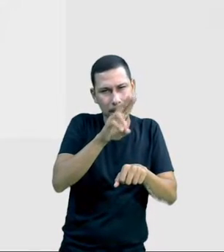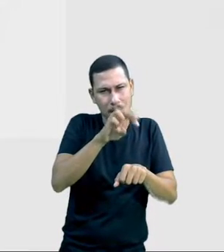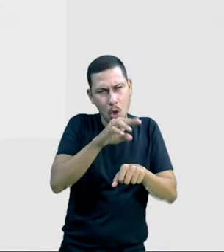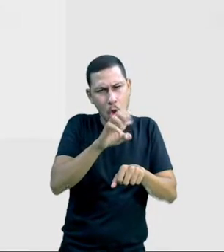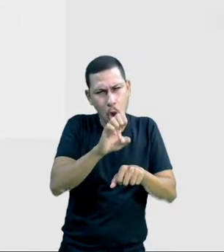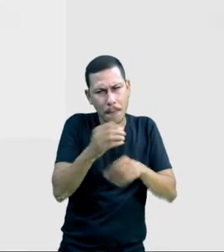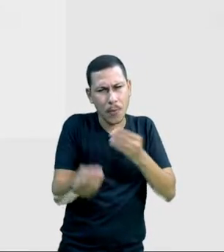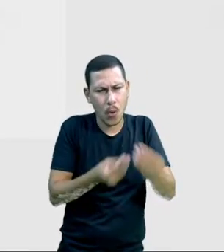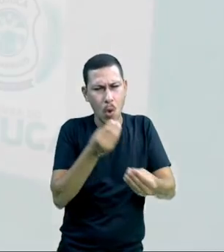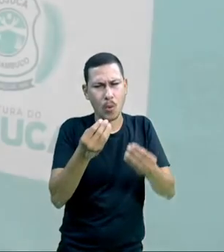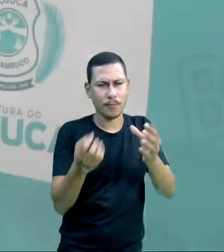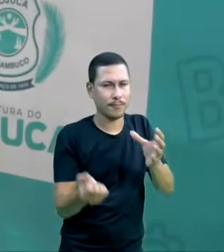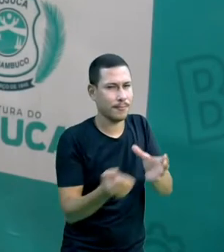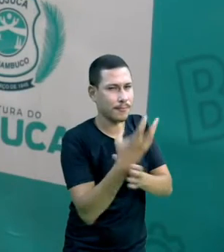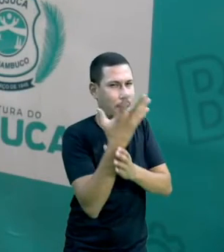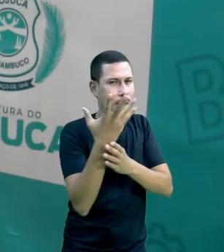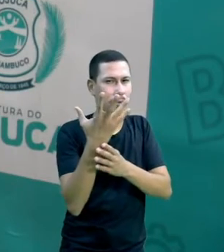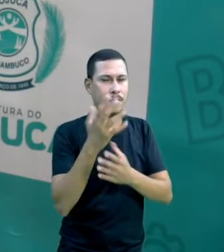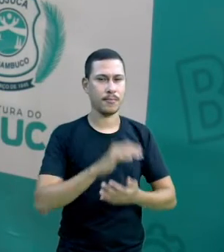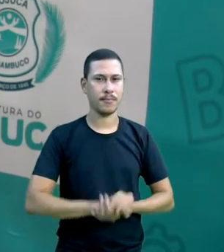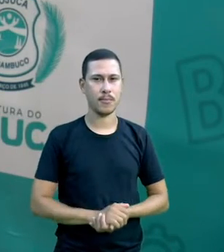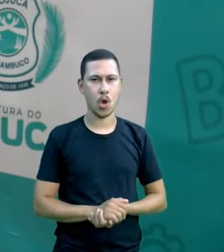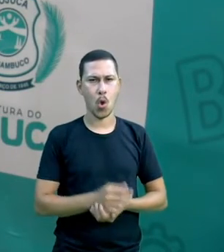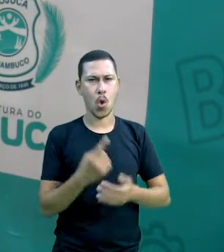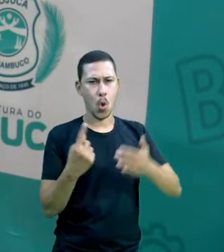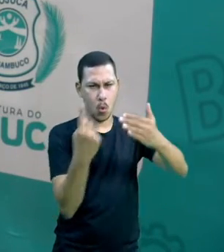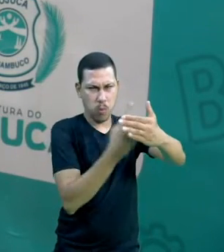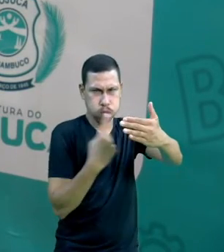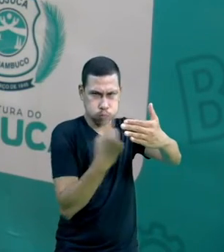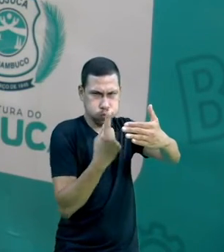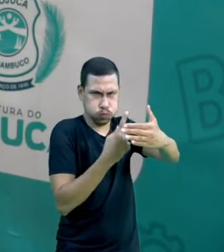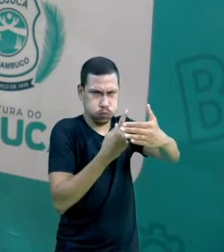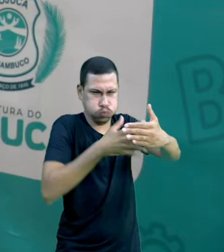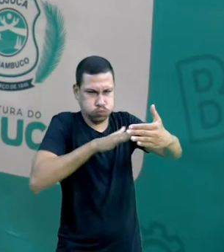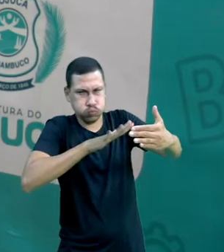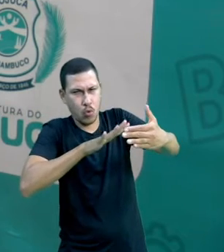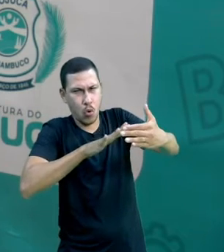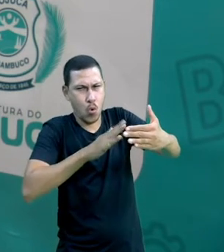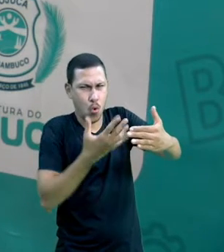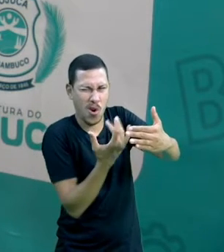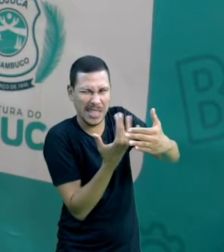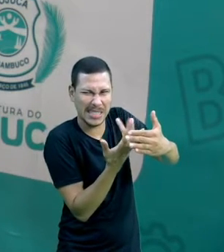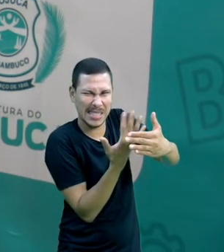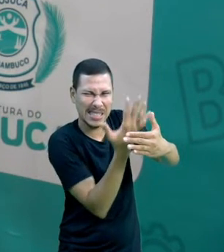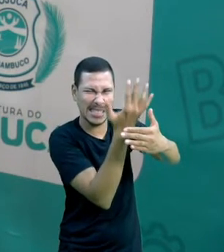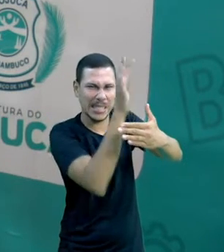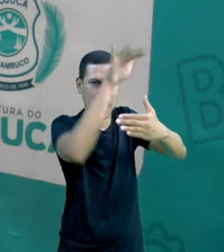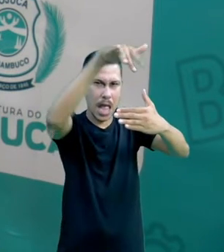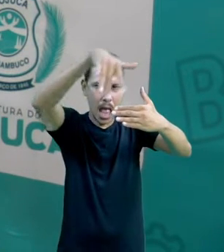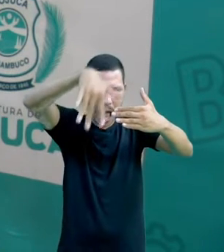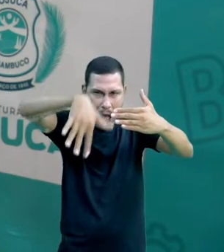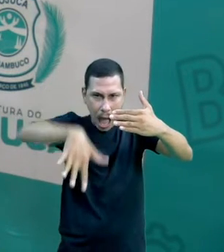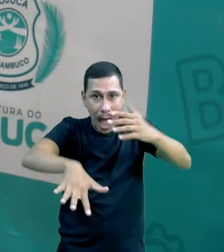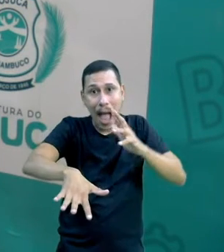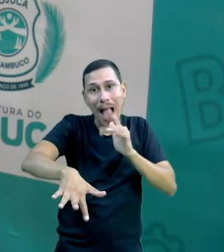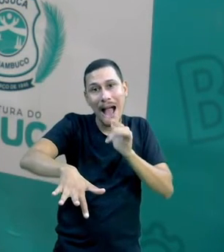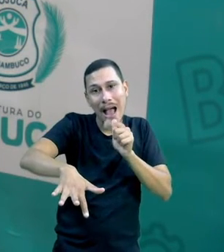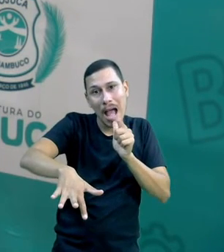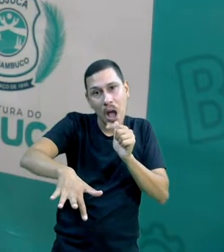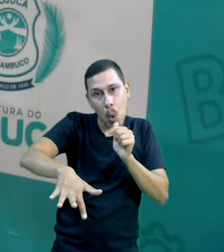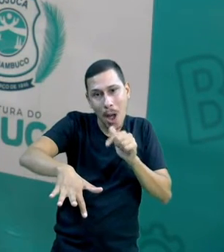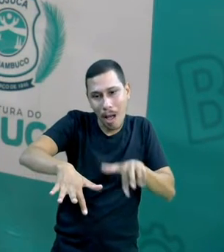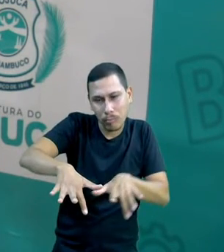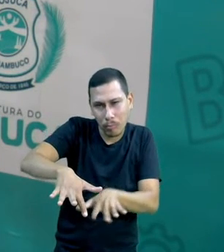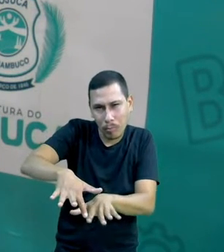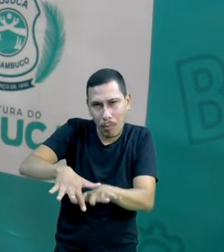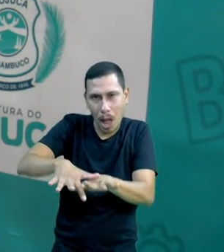Como é que se forma a pedra pome? A lava desce e entra em contato com a água. E quando isso acontece, é um resfriamento